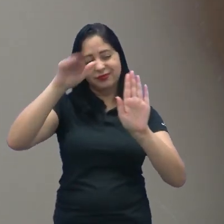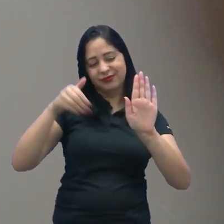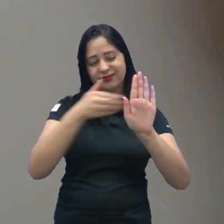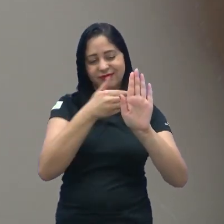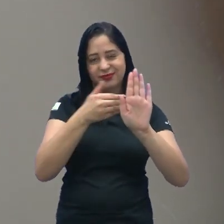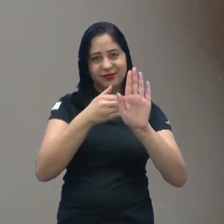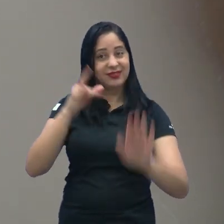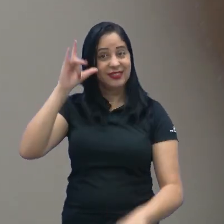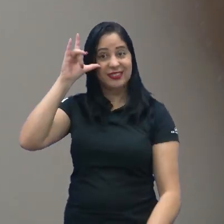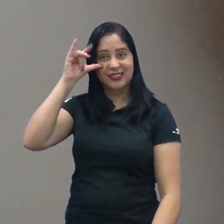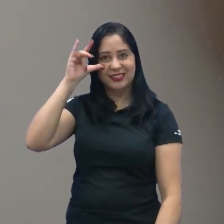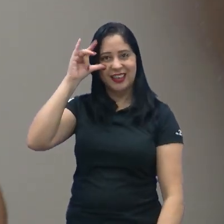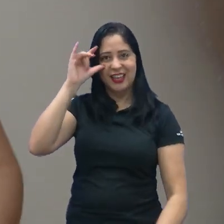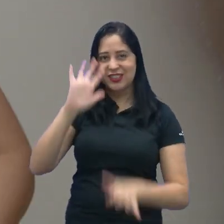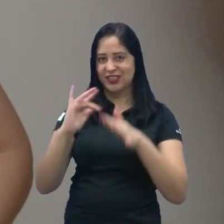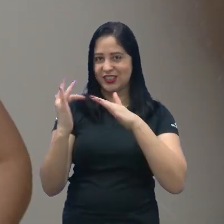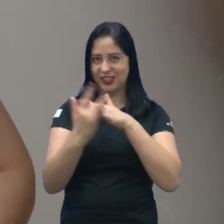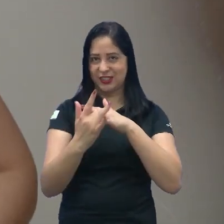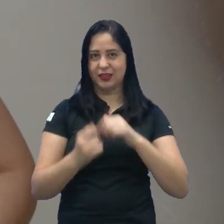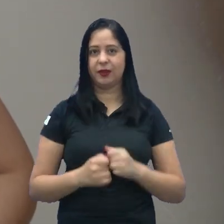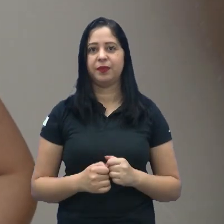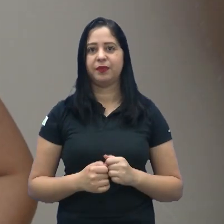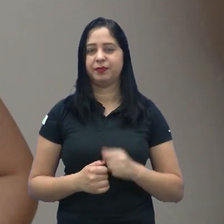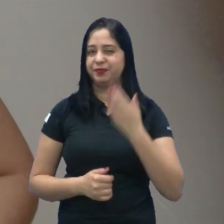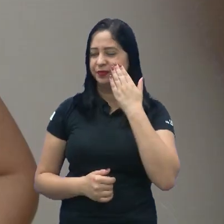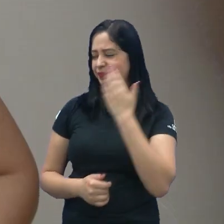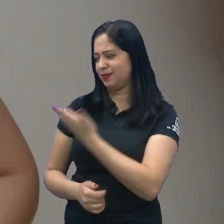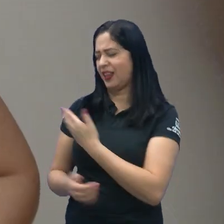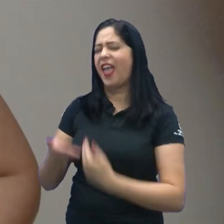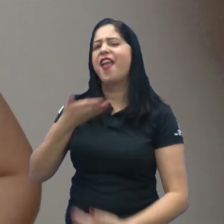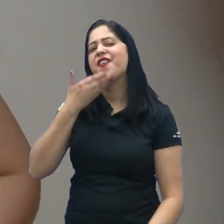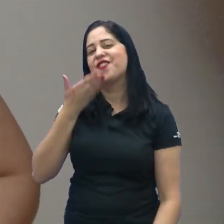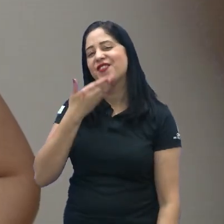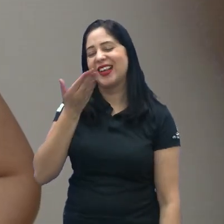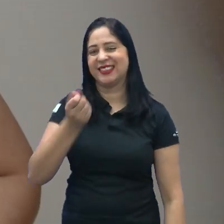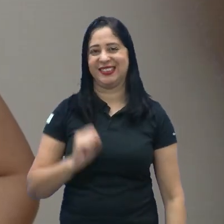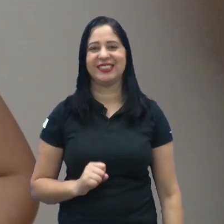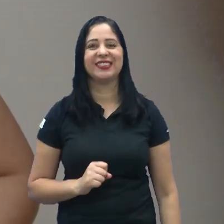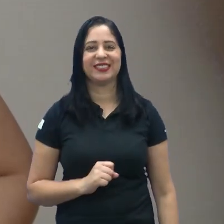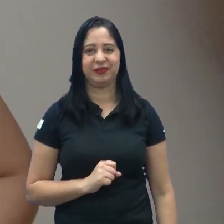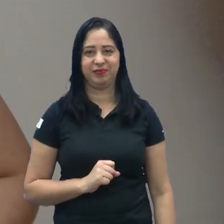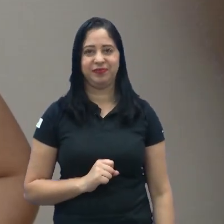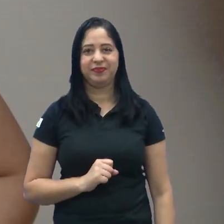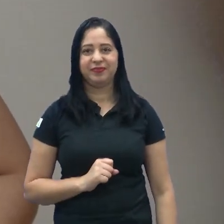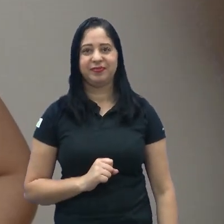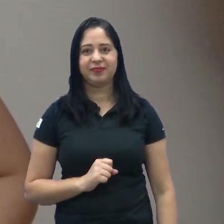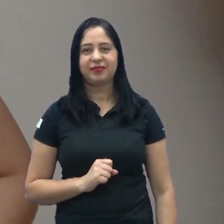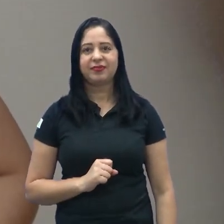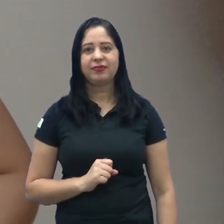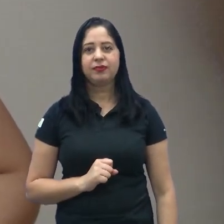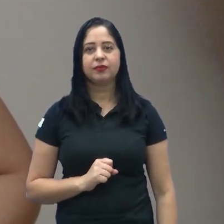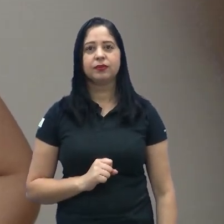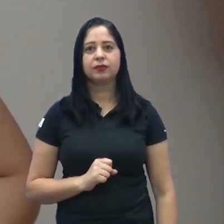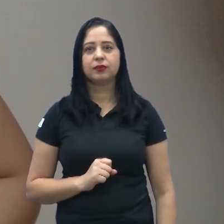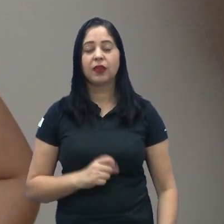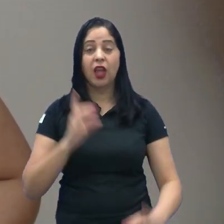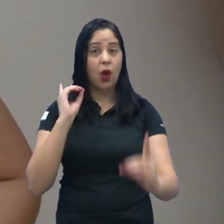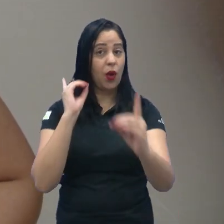por meio das nossas redes sociais. O endereço é muito fácil, @TV Câmara SJC. Eu